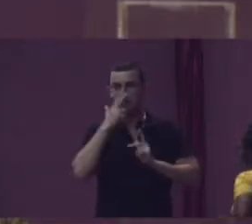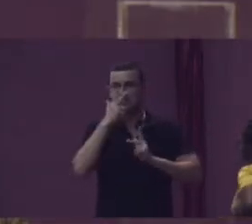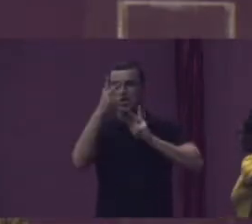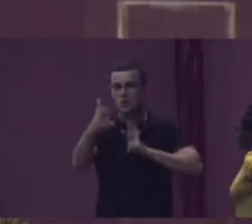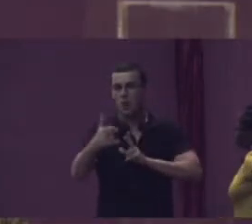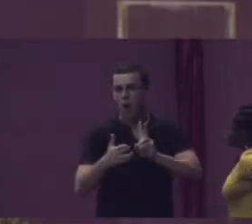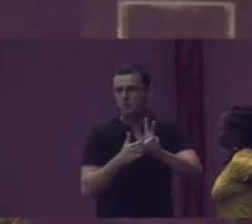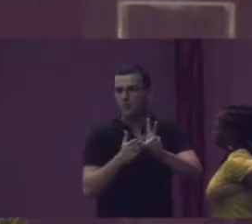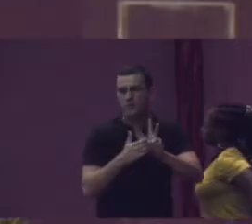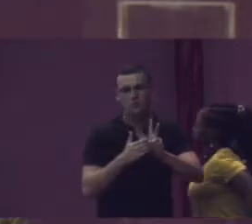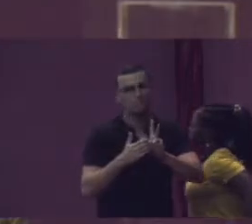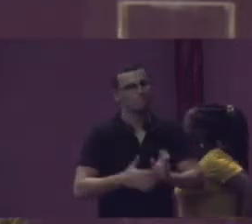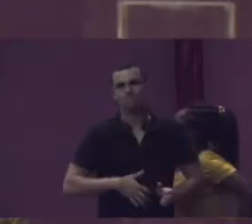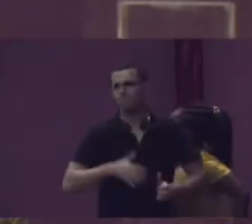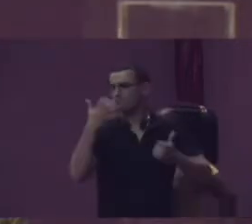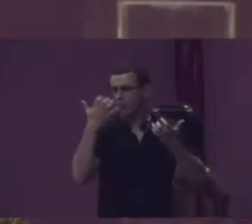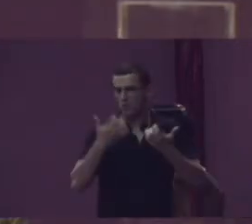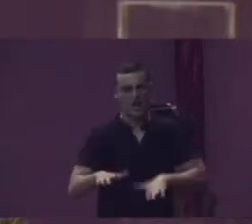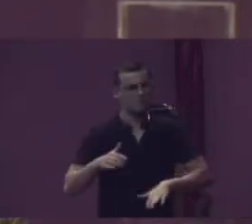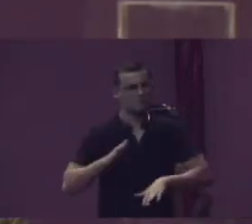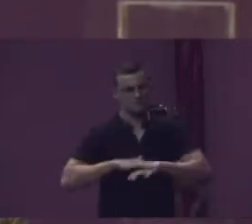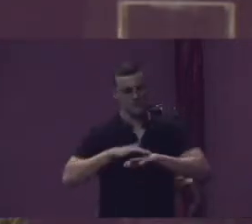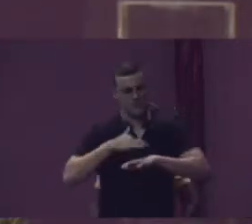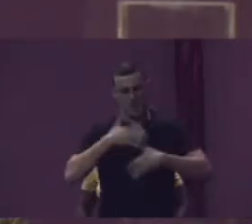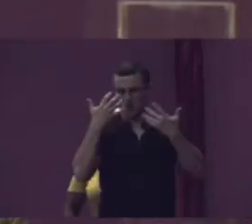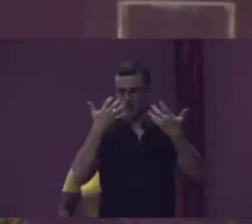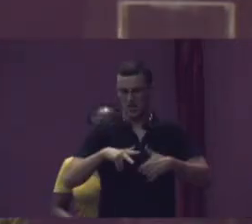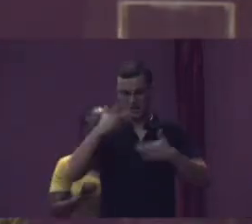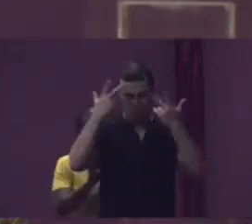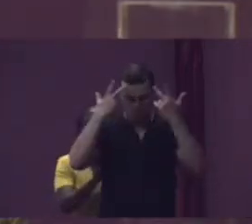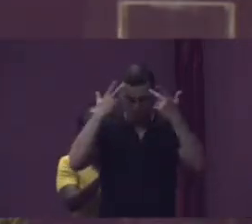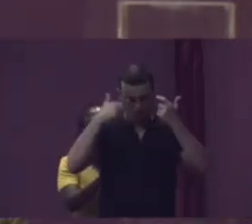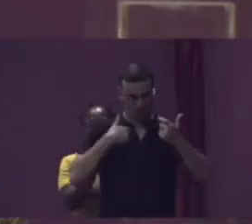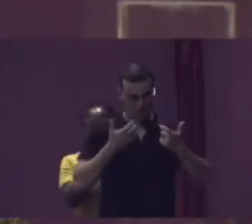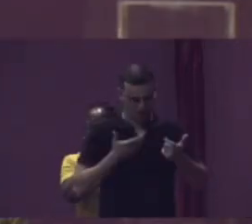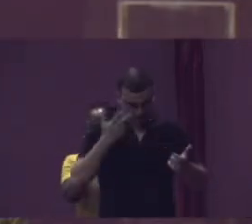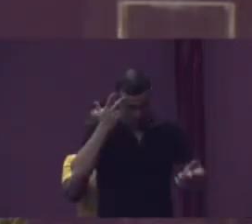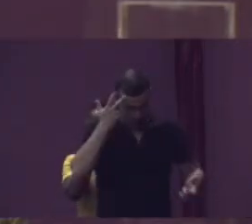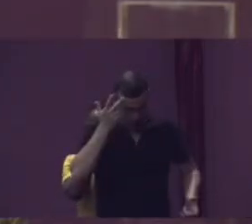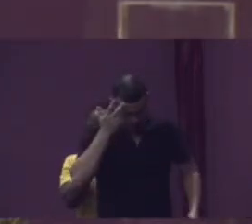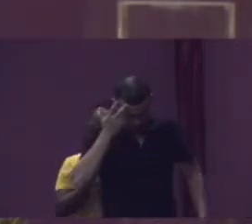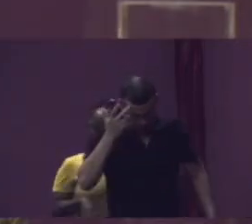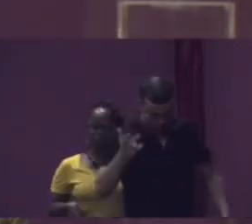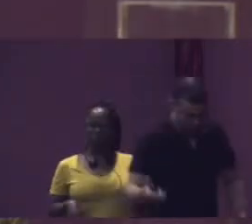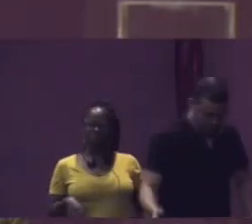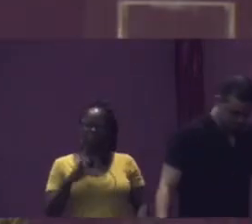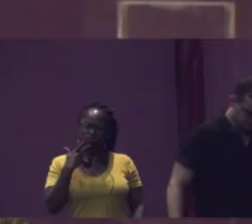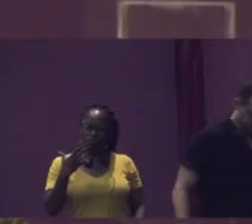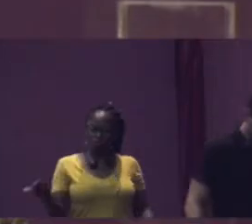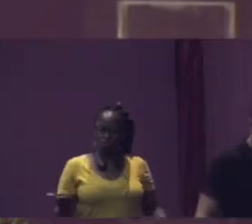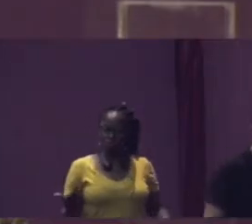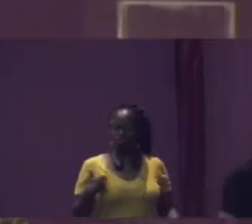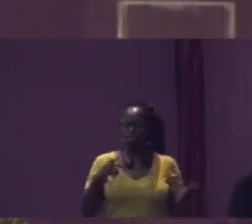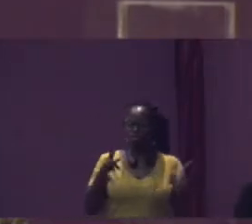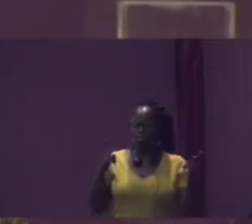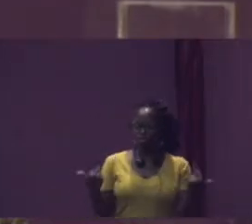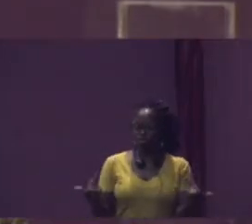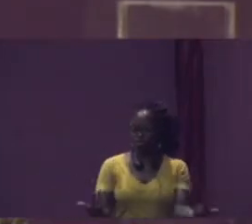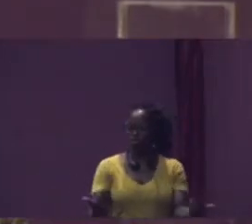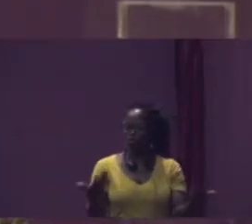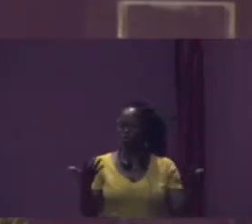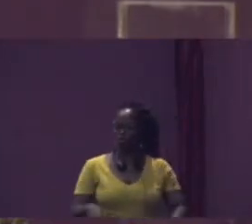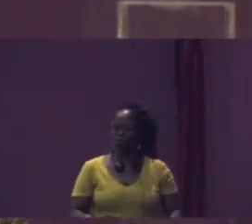entendeu? Eu mesma nunca quis o parto normal, eu sempre quis cesárea. Hoje em dia é praticamente a mesma coisa.